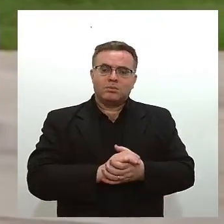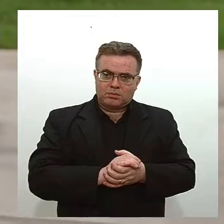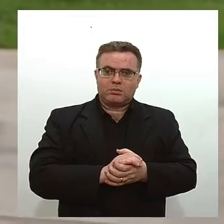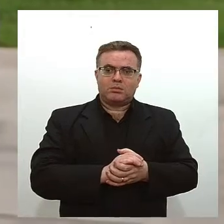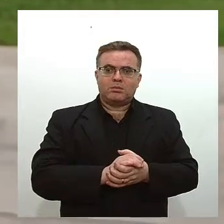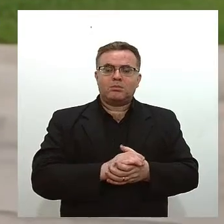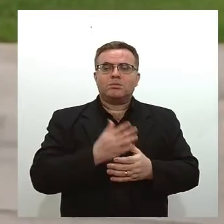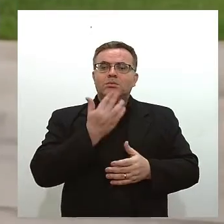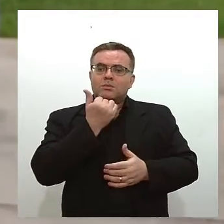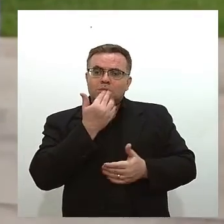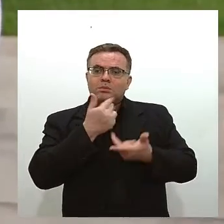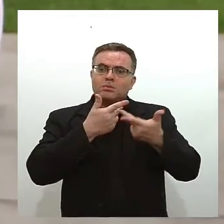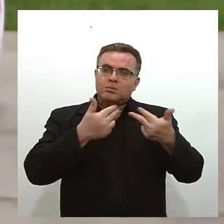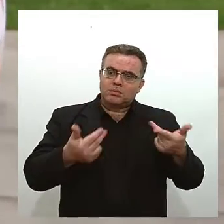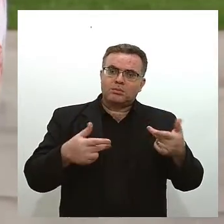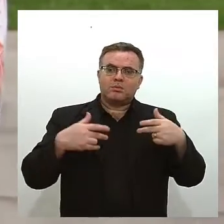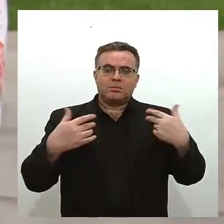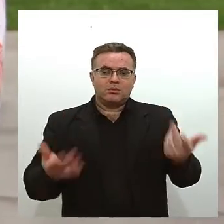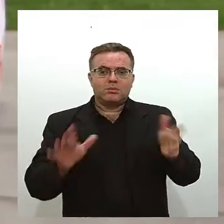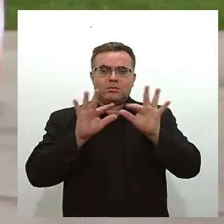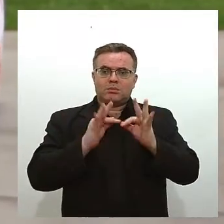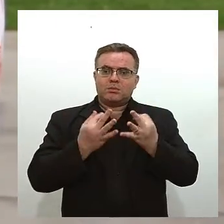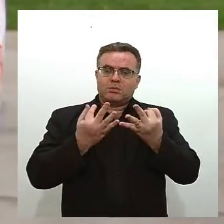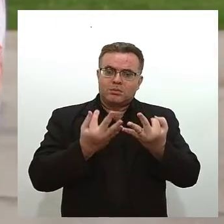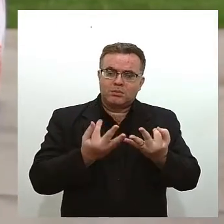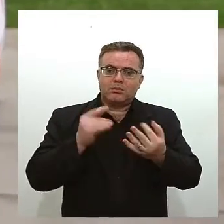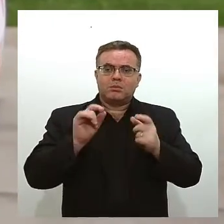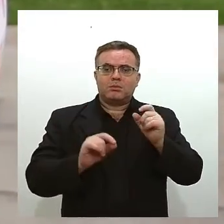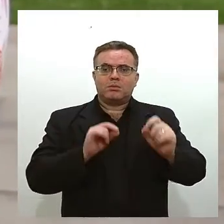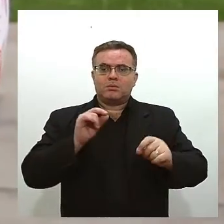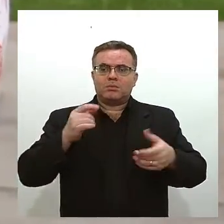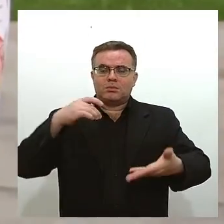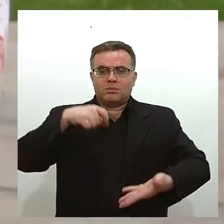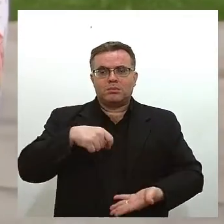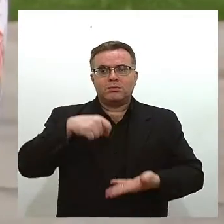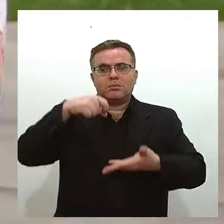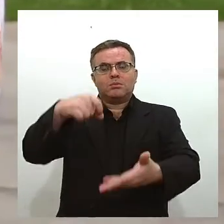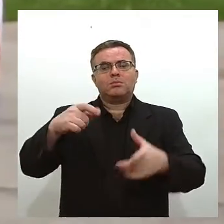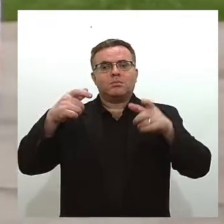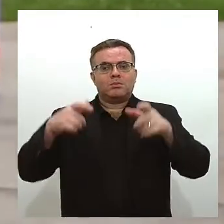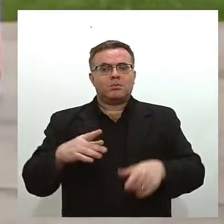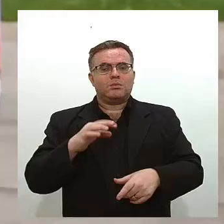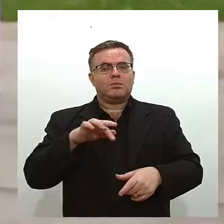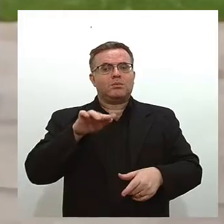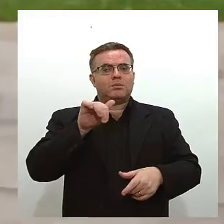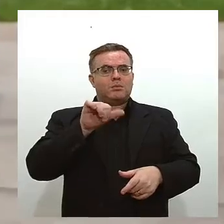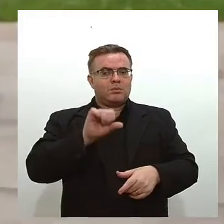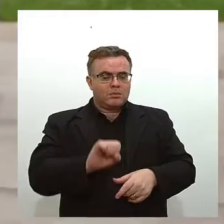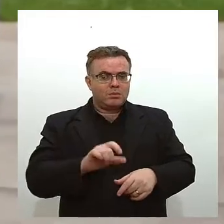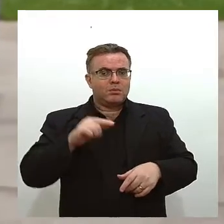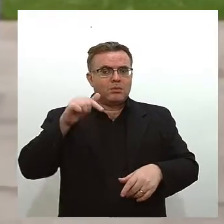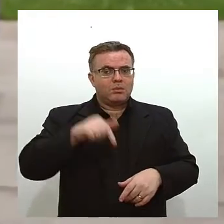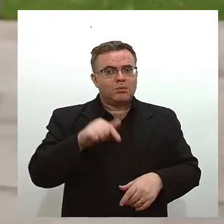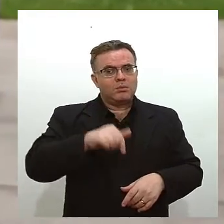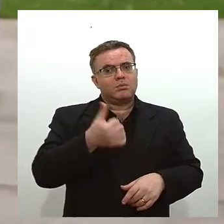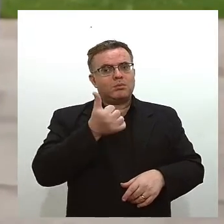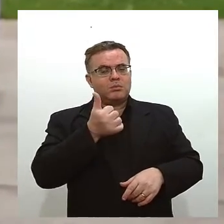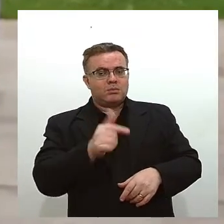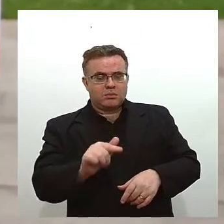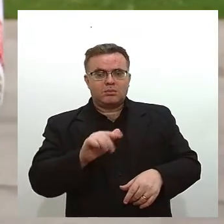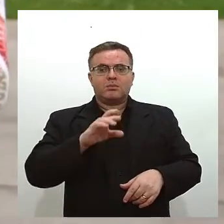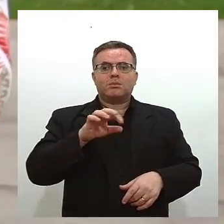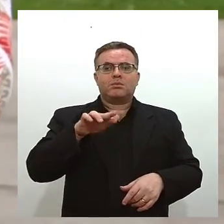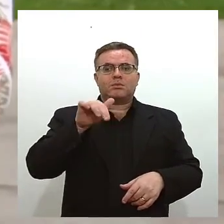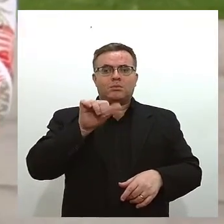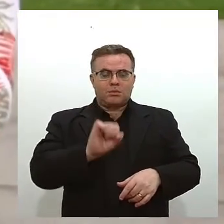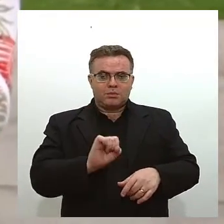nutricional. Essas famílias, elas recebem a cesta básica nos CRAs de Aracaju. Nós temos hoje 17 CRAs que fazem essa entrega de